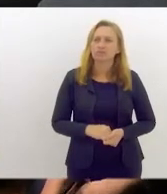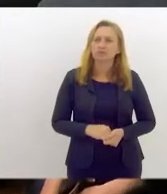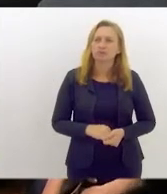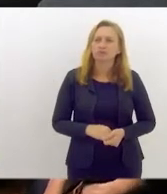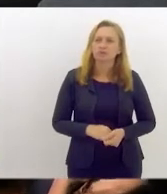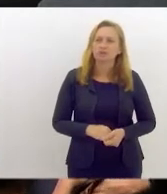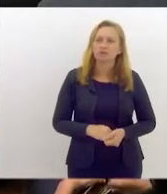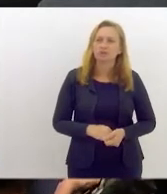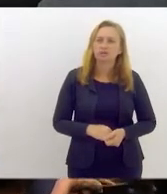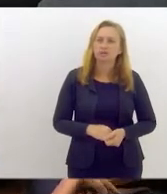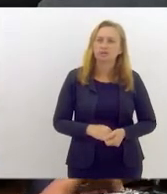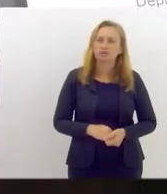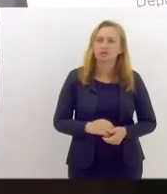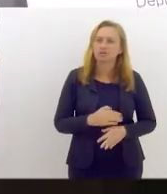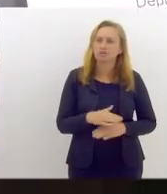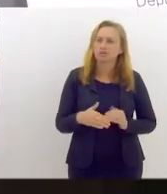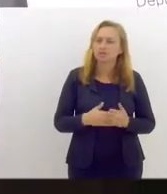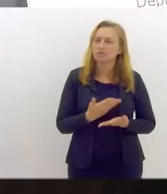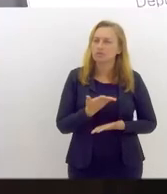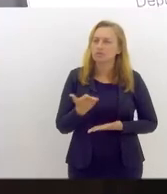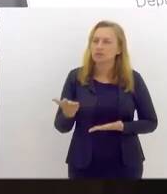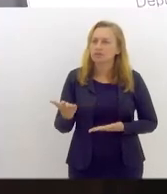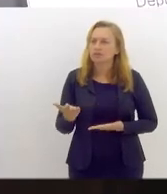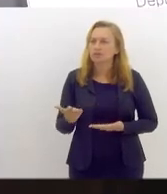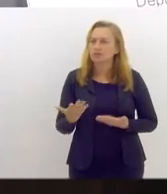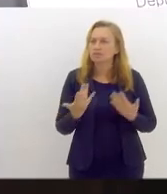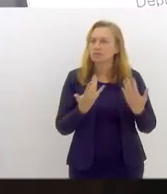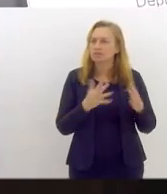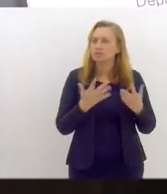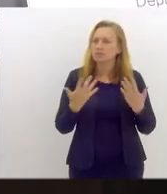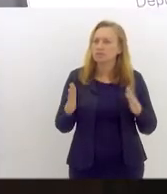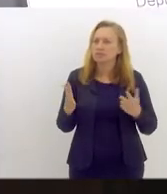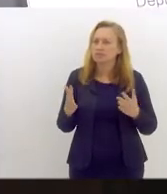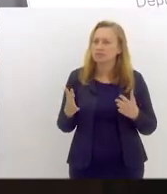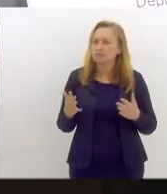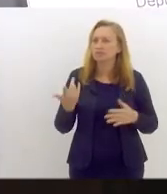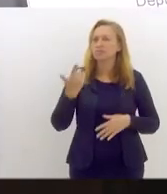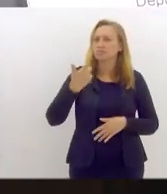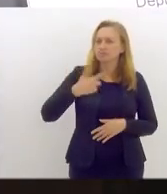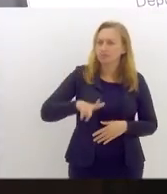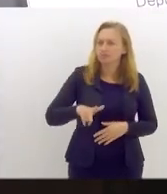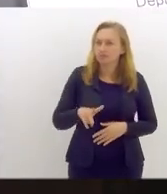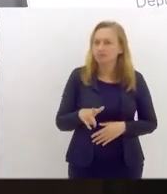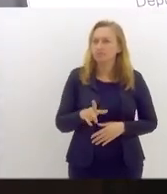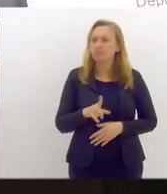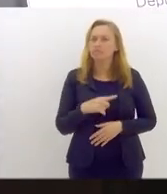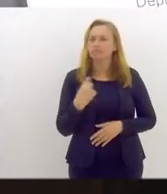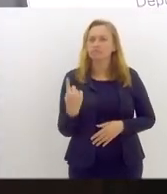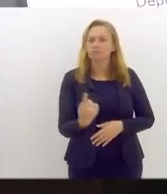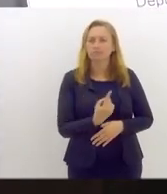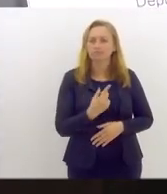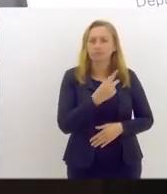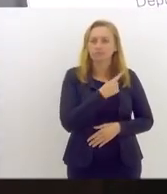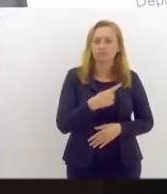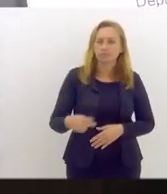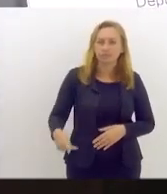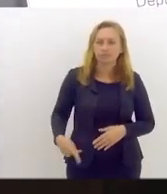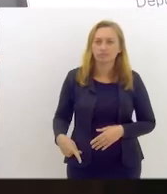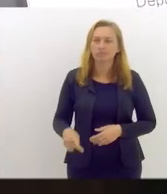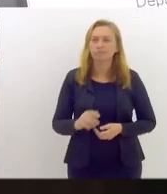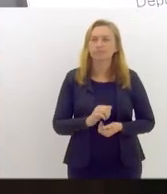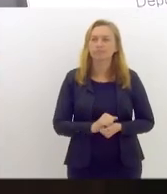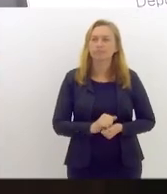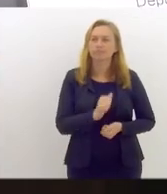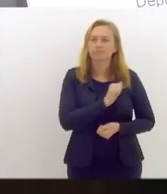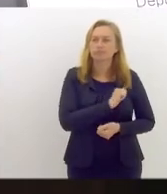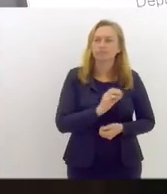presente com todos vocês cumprimentar e parabenizar mais uma vez o nosso presidente Presidente André